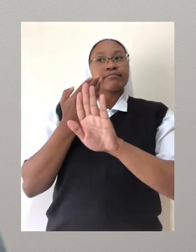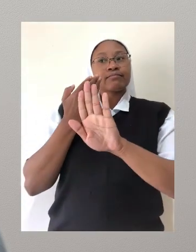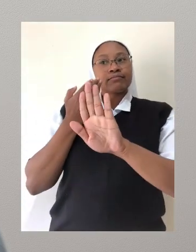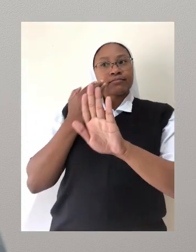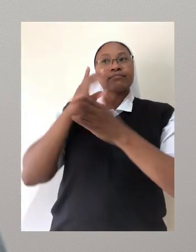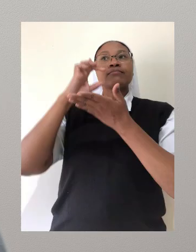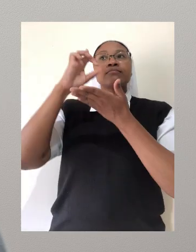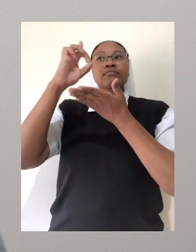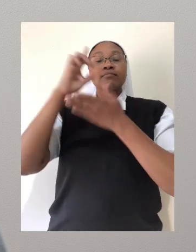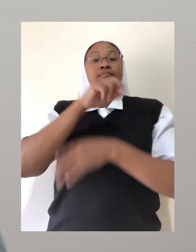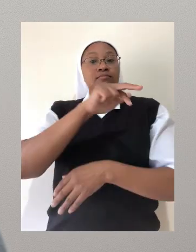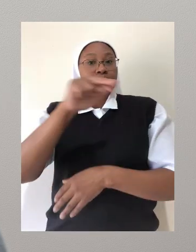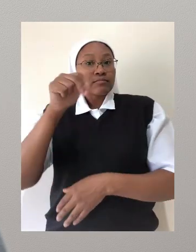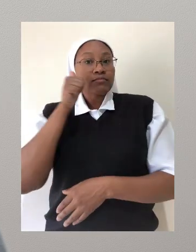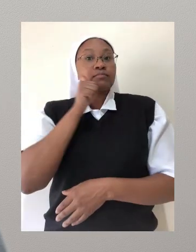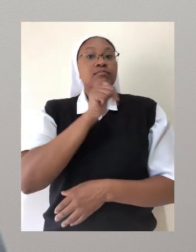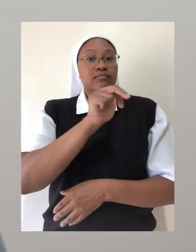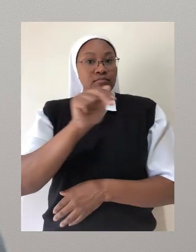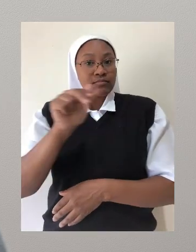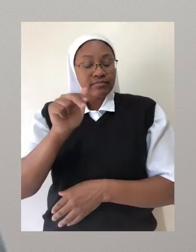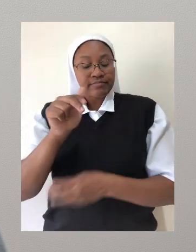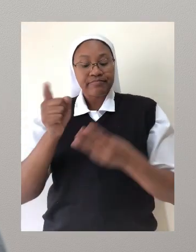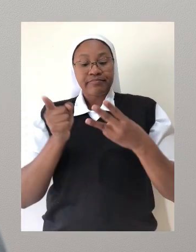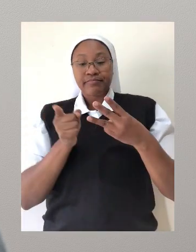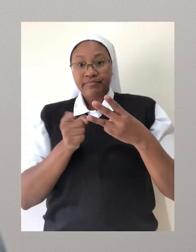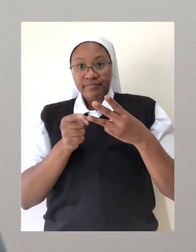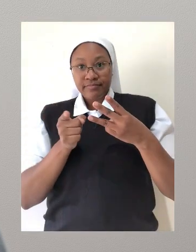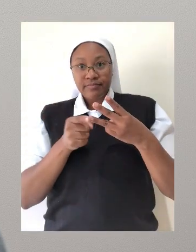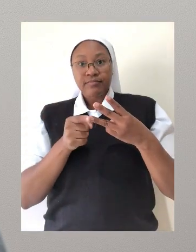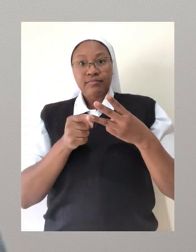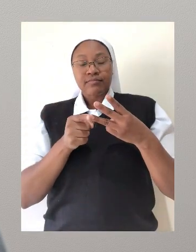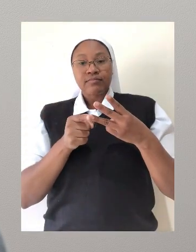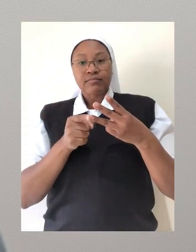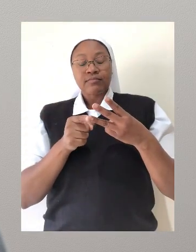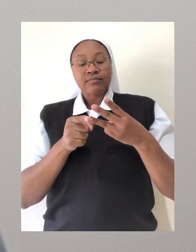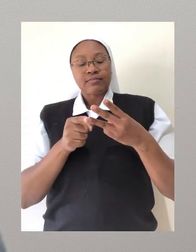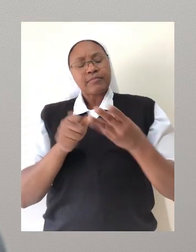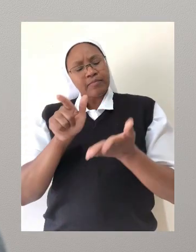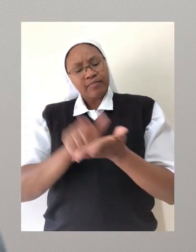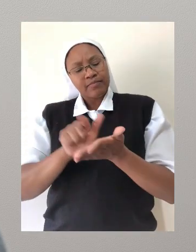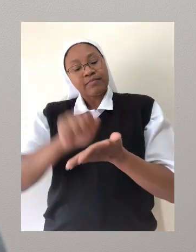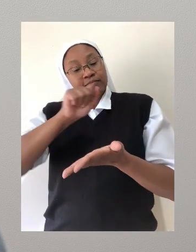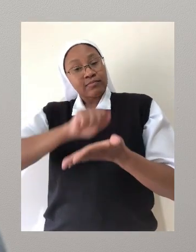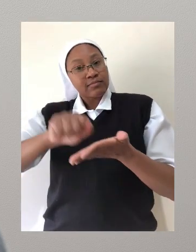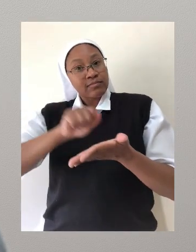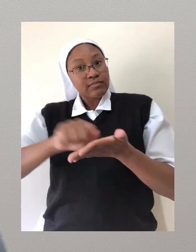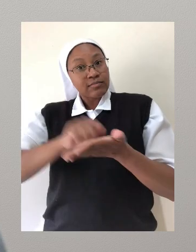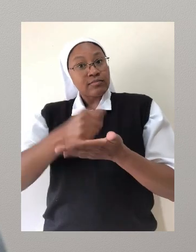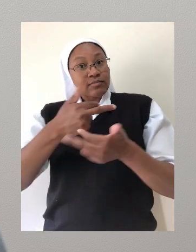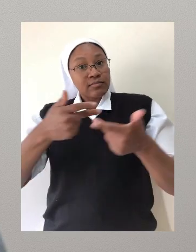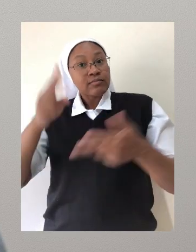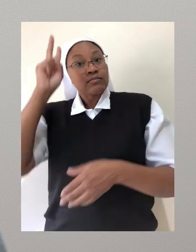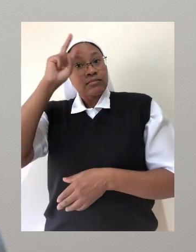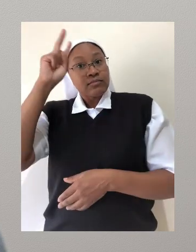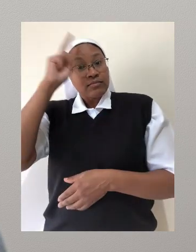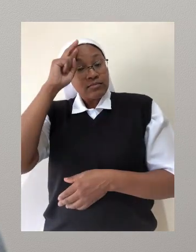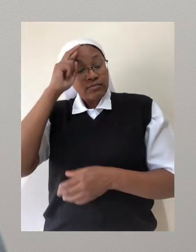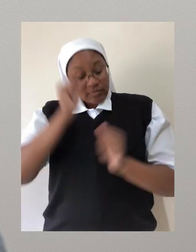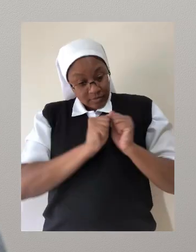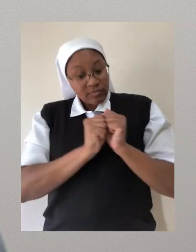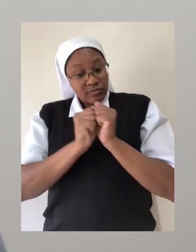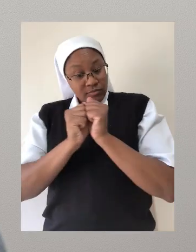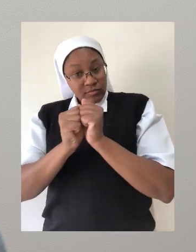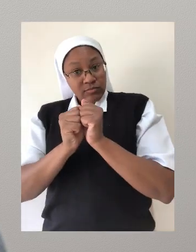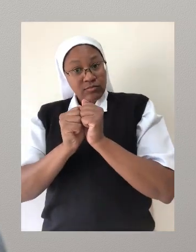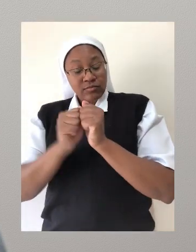tudo o que nos afasta de Deus e dos irmãos e irmãs. Terceiro, tomar o papel e escrever tudo o que lembrar é